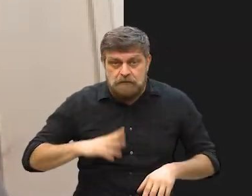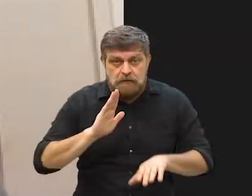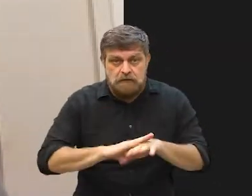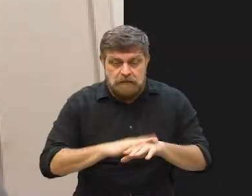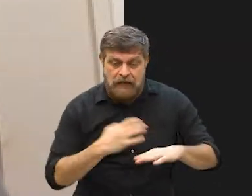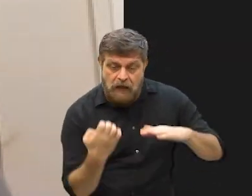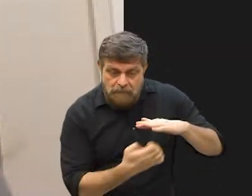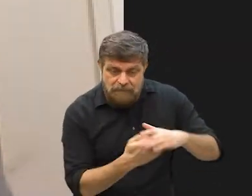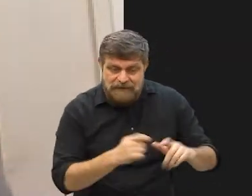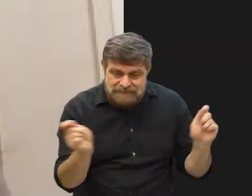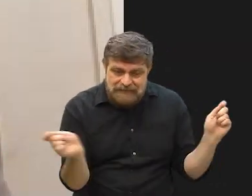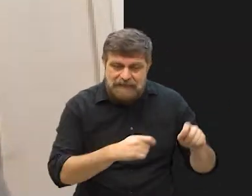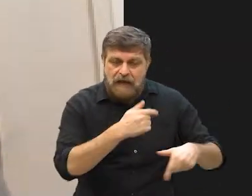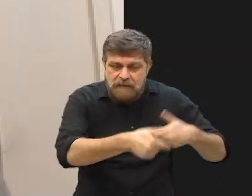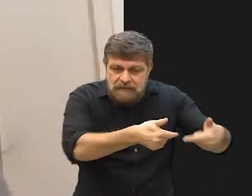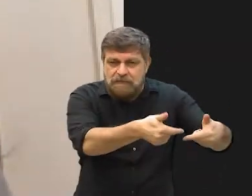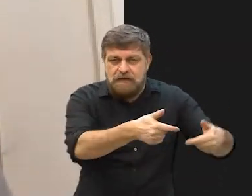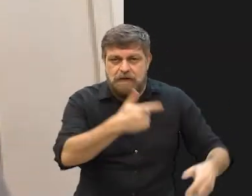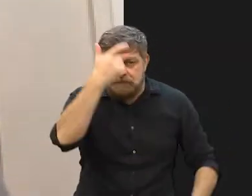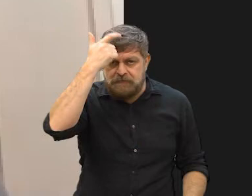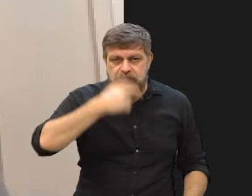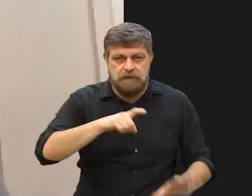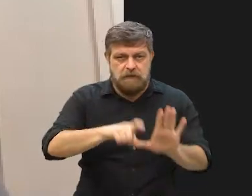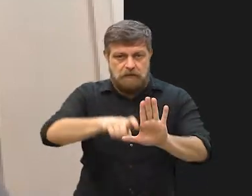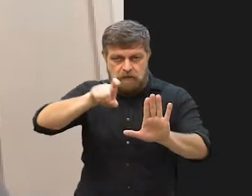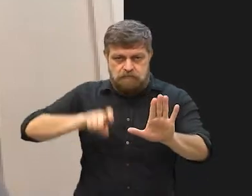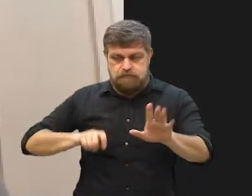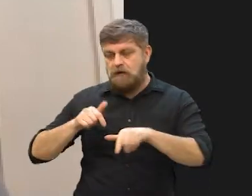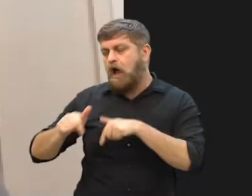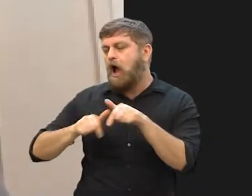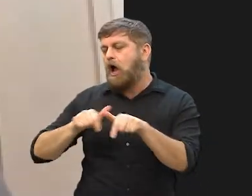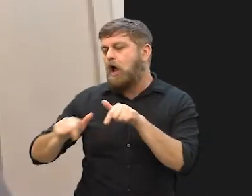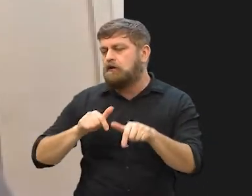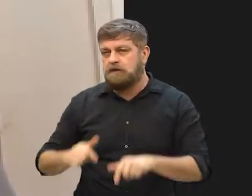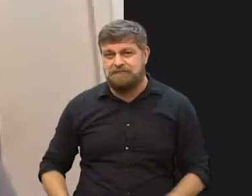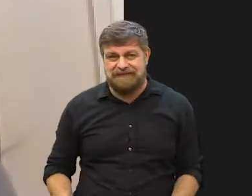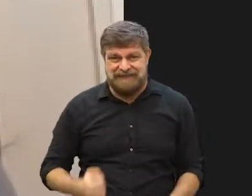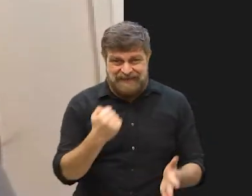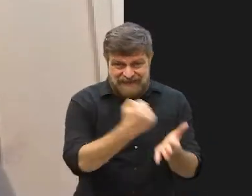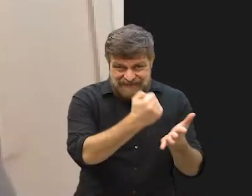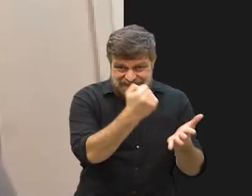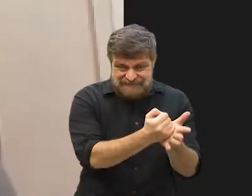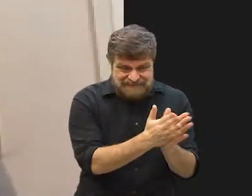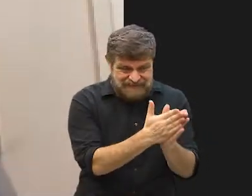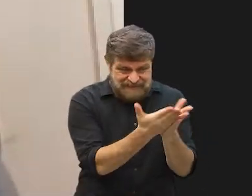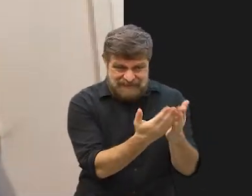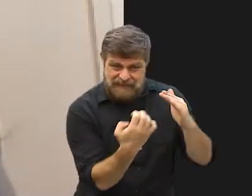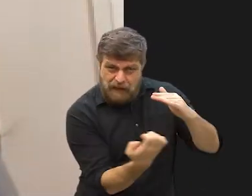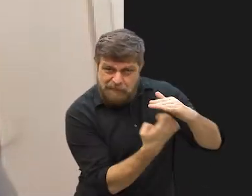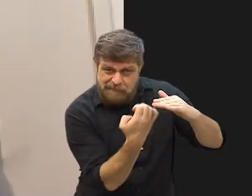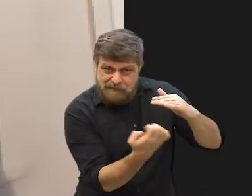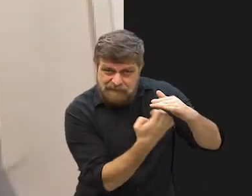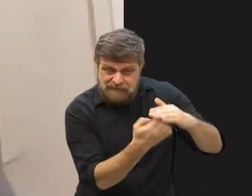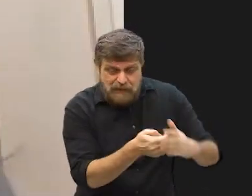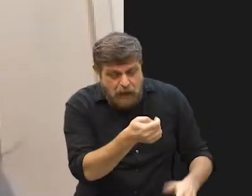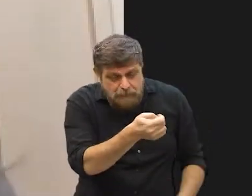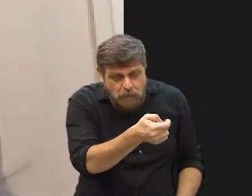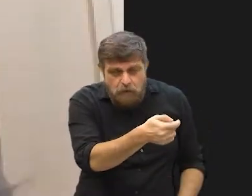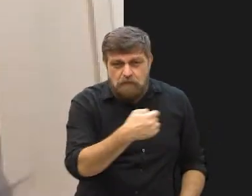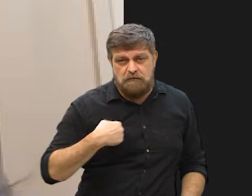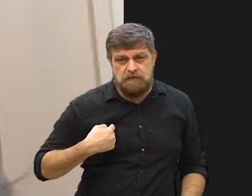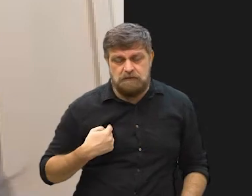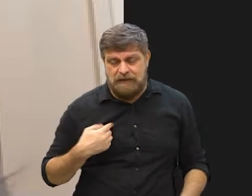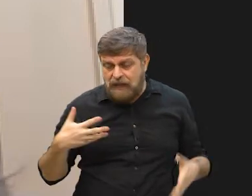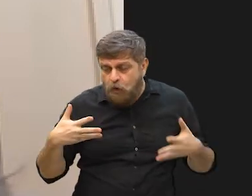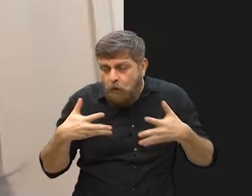de uma empresa. Trabalhei muito mais como autônoma do que como numa empresa, por exemplo. Isso, para a gente, é